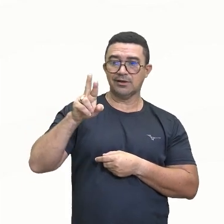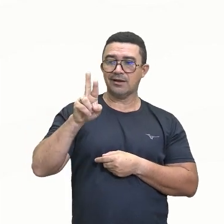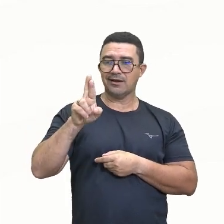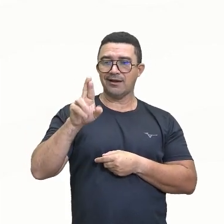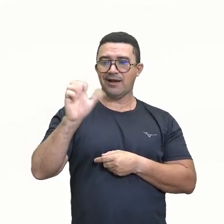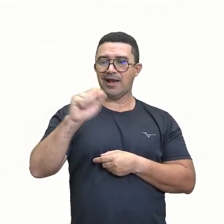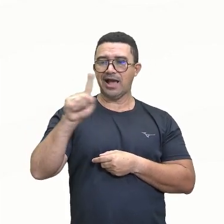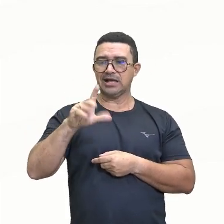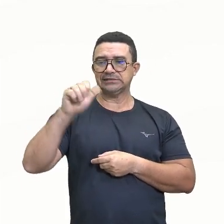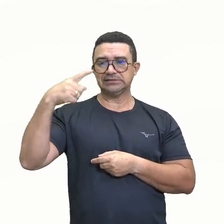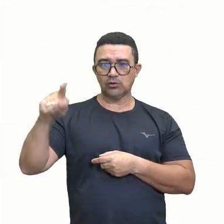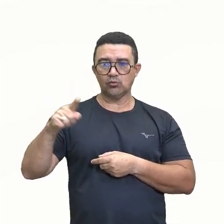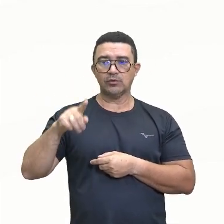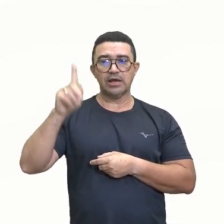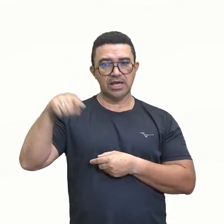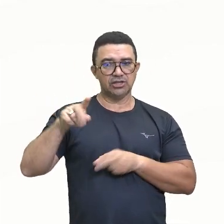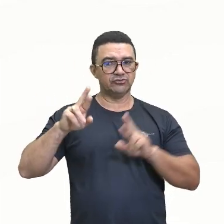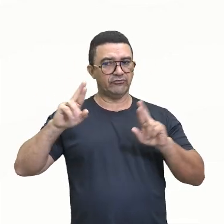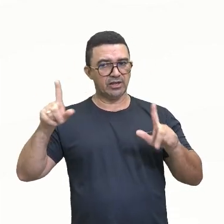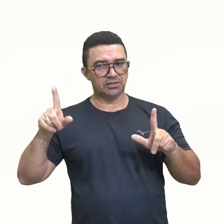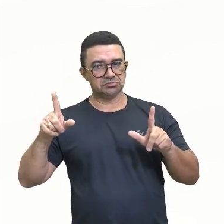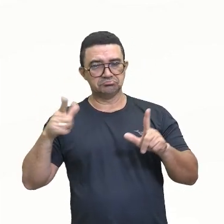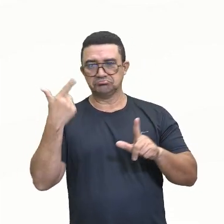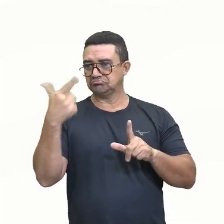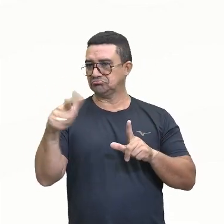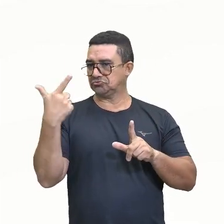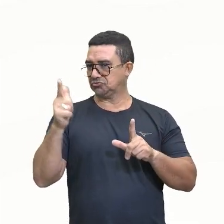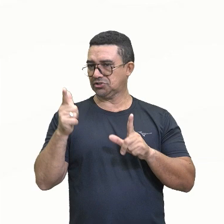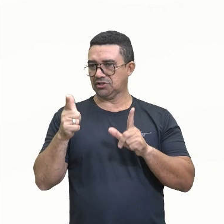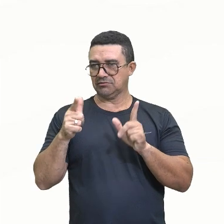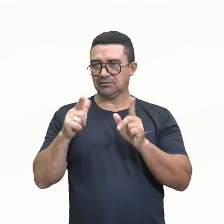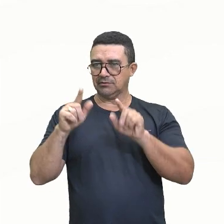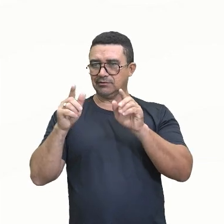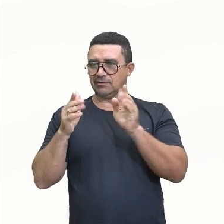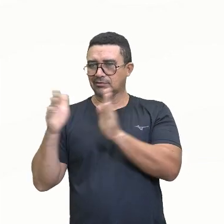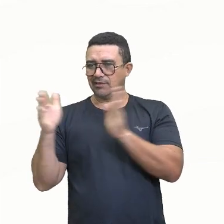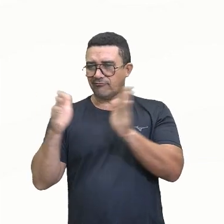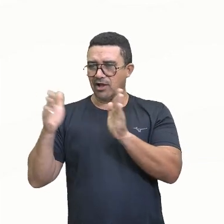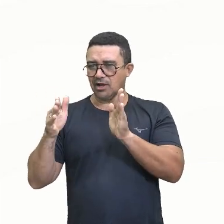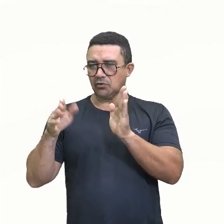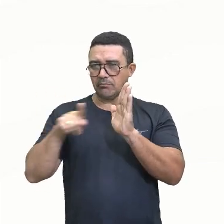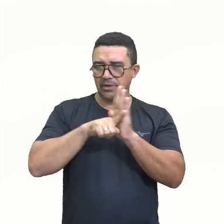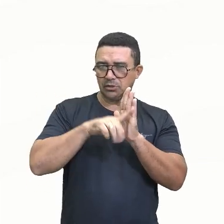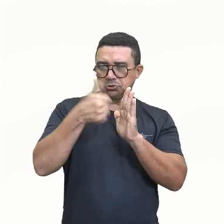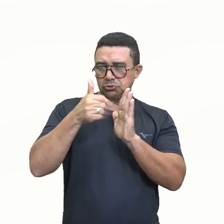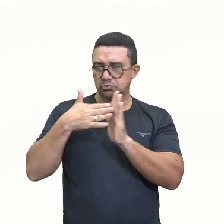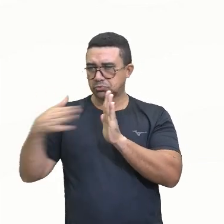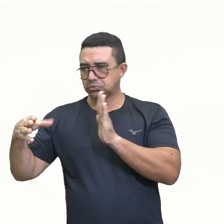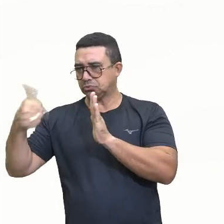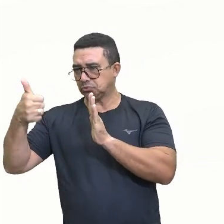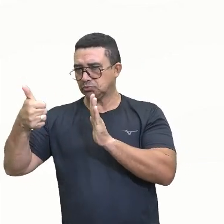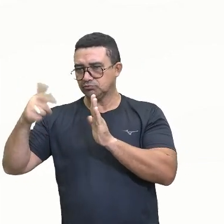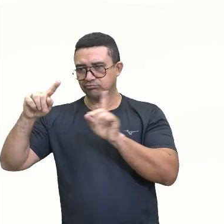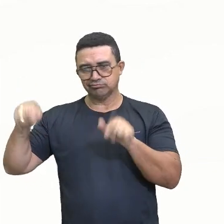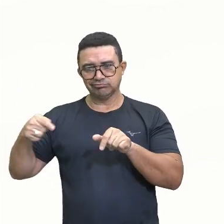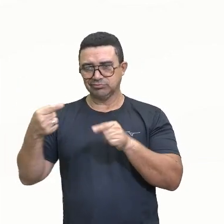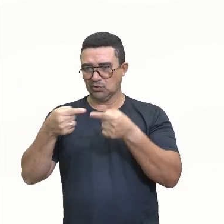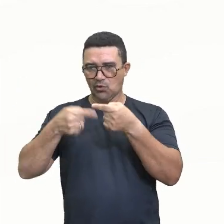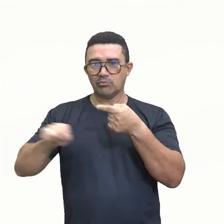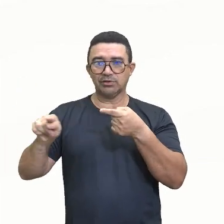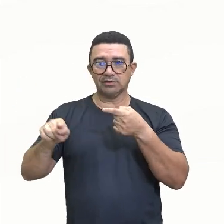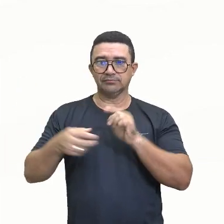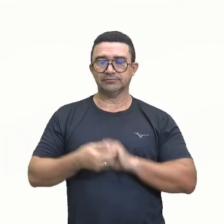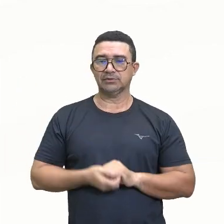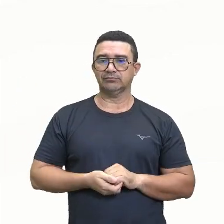diferente ali, ela não está entre menos 1 e 1, como é o primeiro exemplo. Eu tenho essa PG aqui, ó, 1,